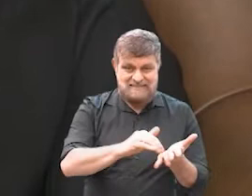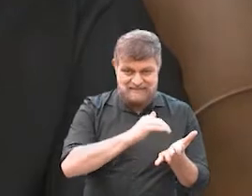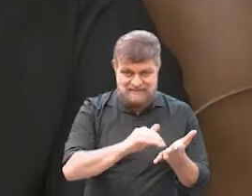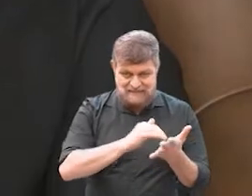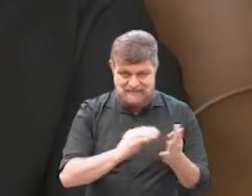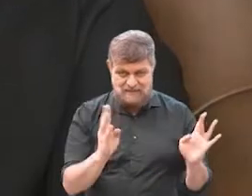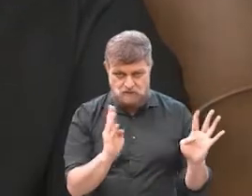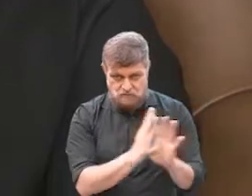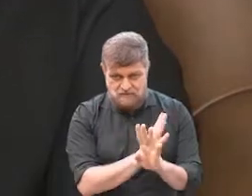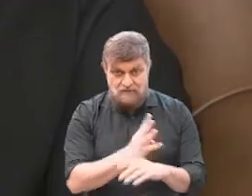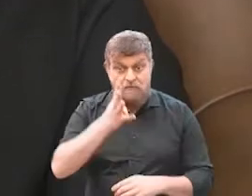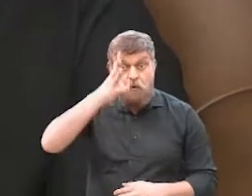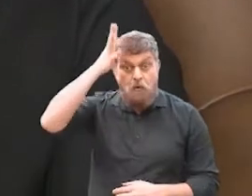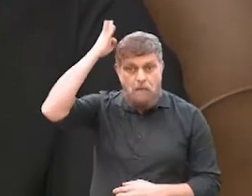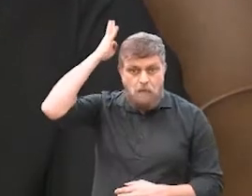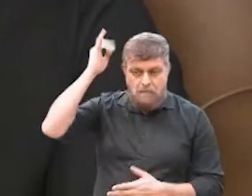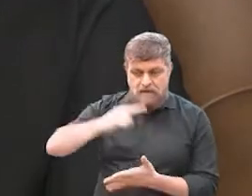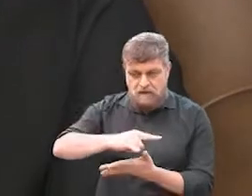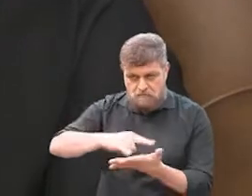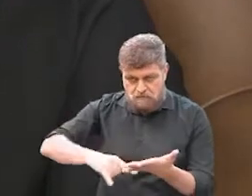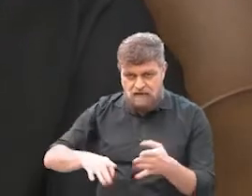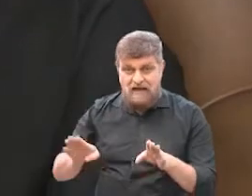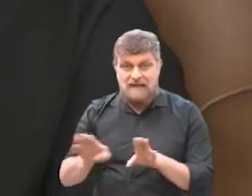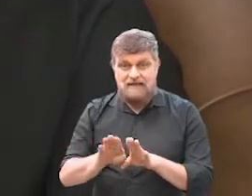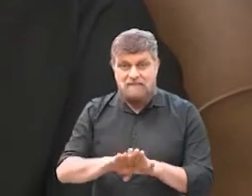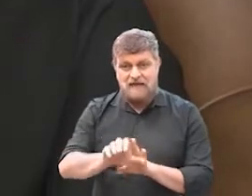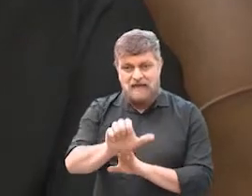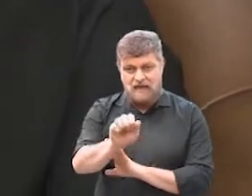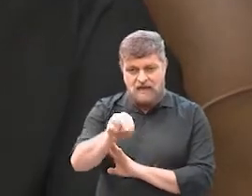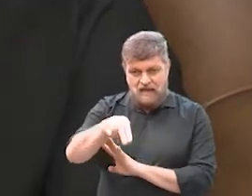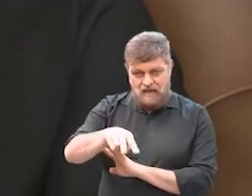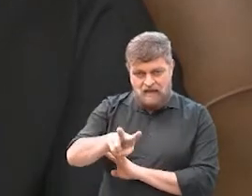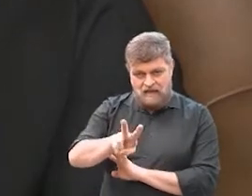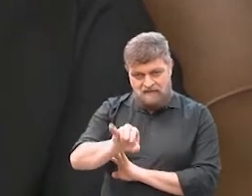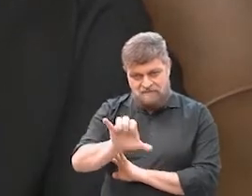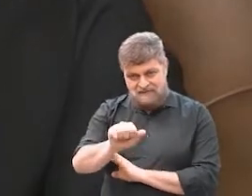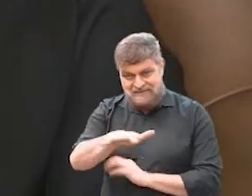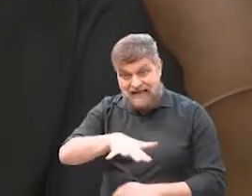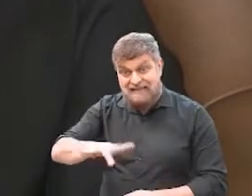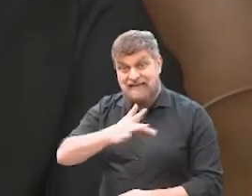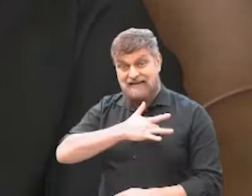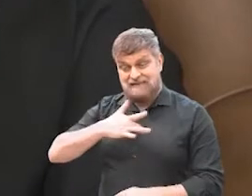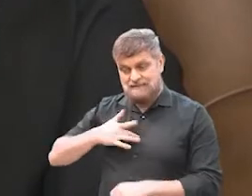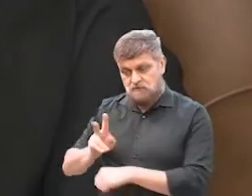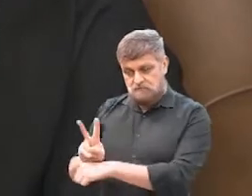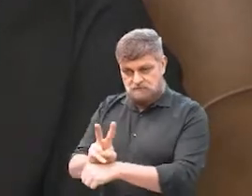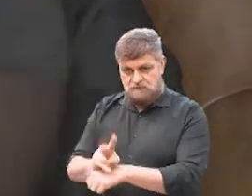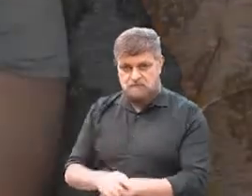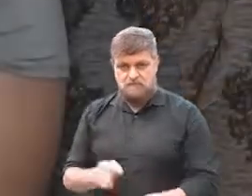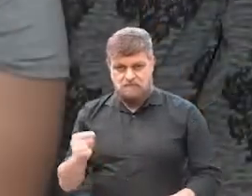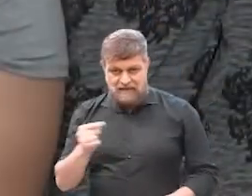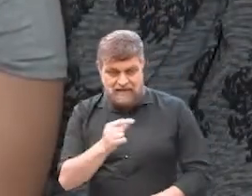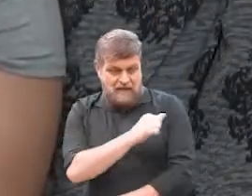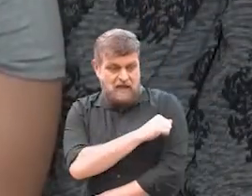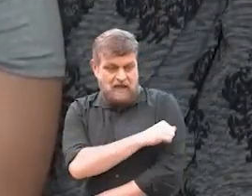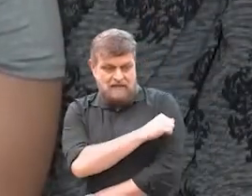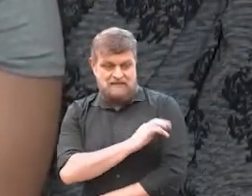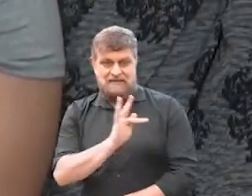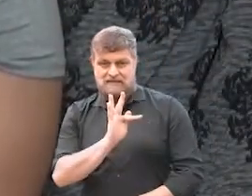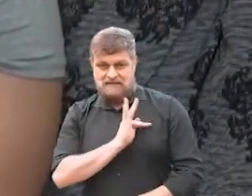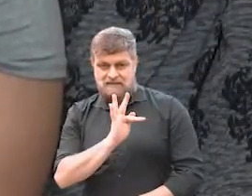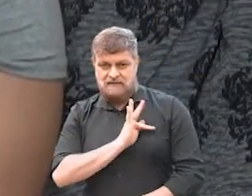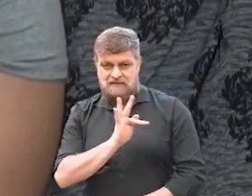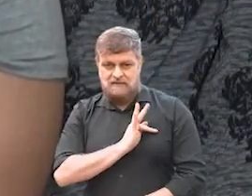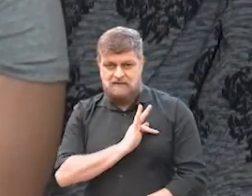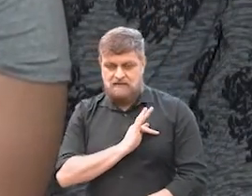de Urbanismo, a licença do Corpo de Bombeiros e a licença da Anvisa, da Vigilância Sanitária. Thalita, que é